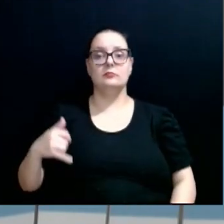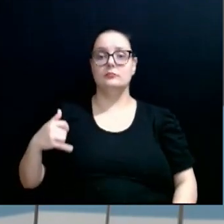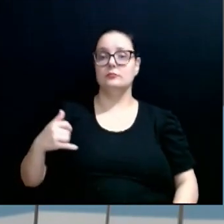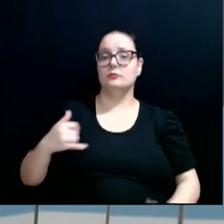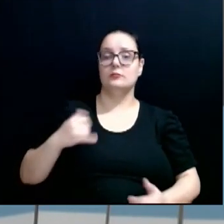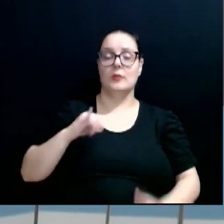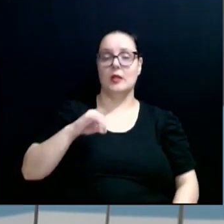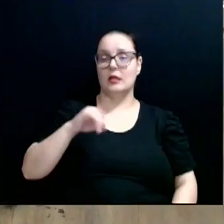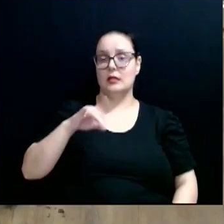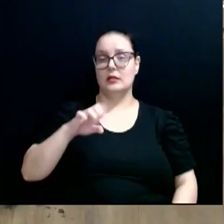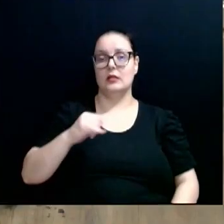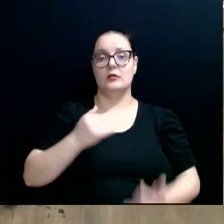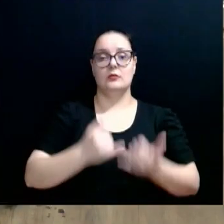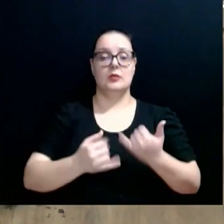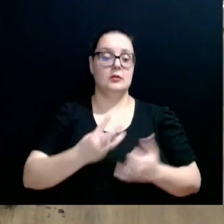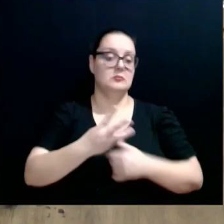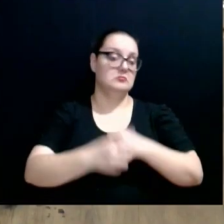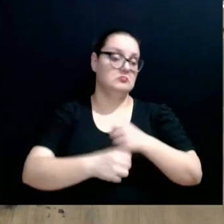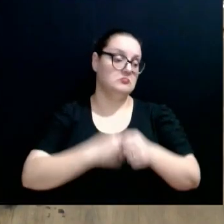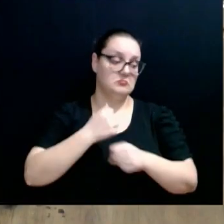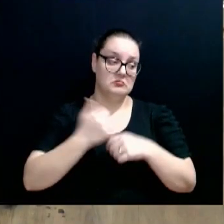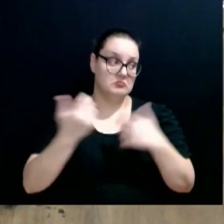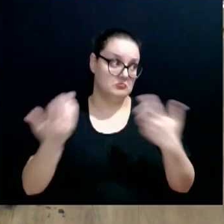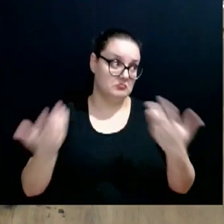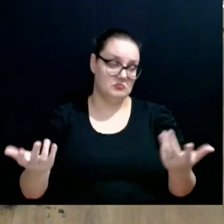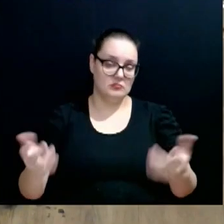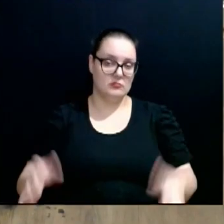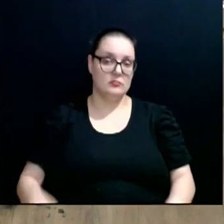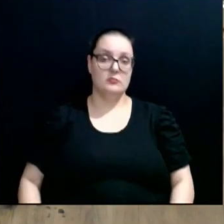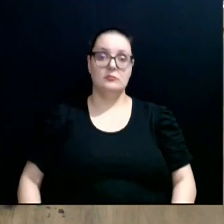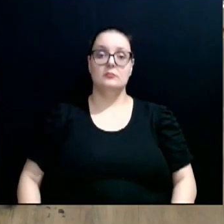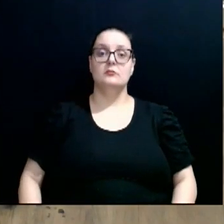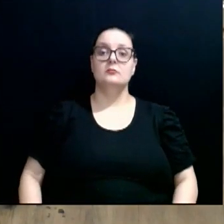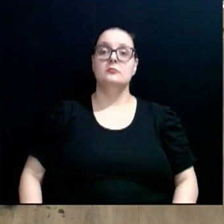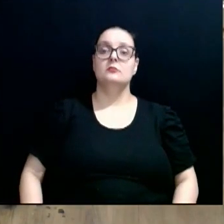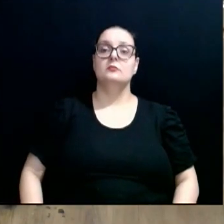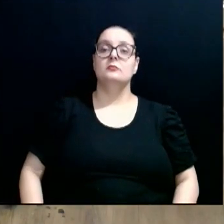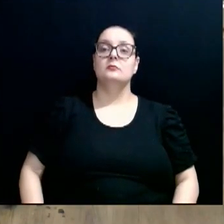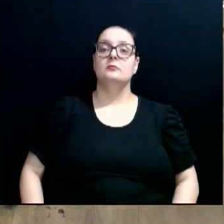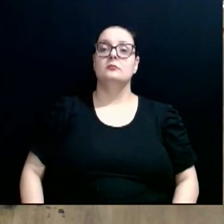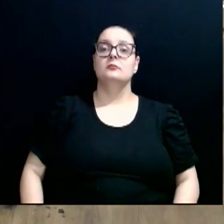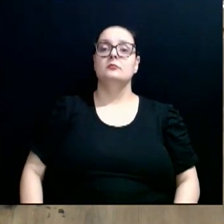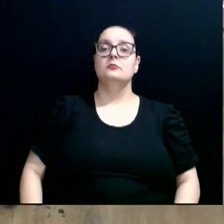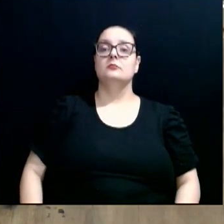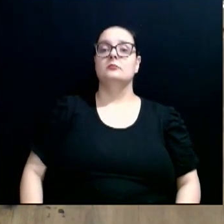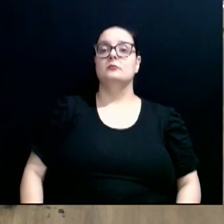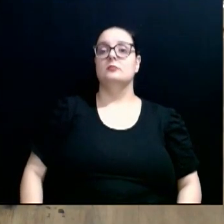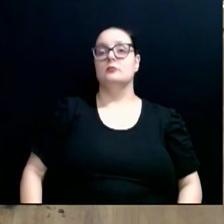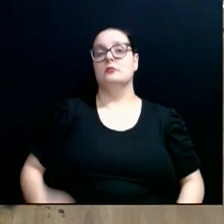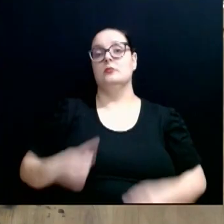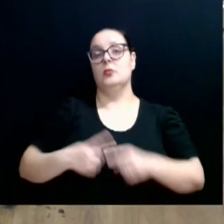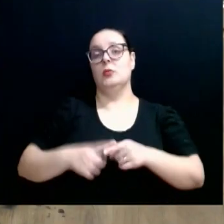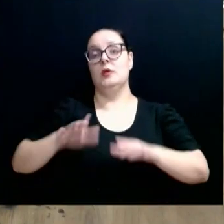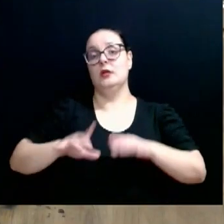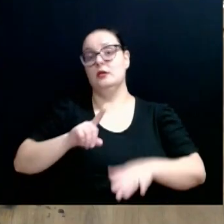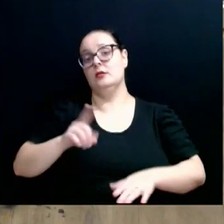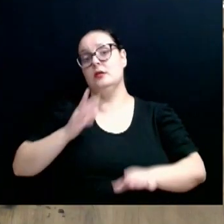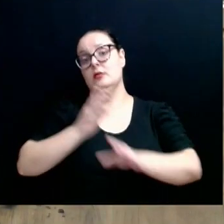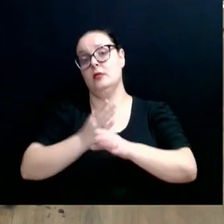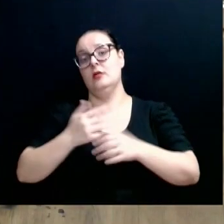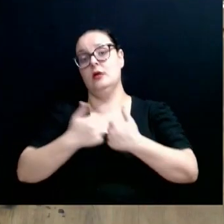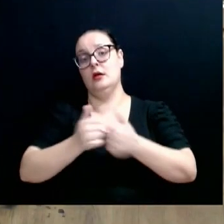anos, né? Porque muitas vezes você não acha veículo de 2 anos para comprar,